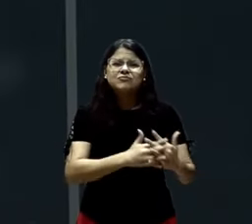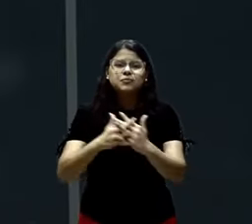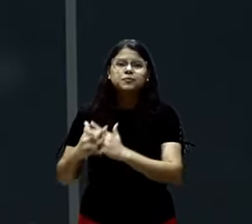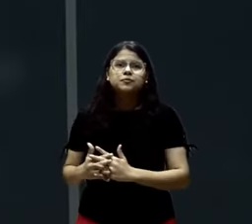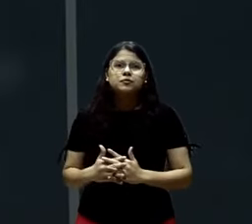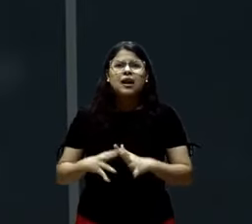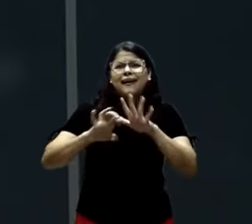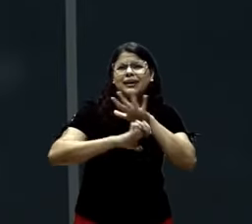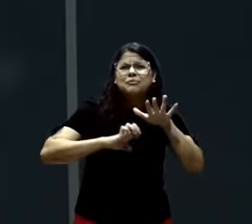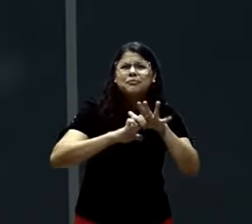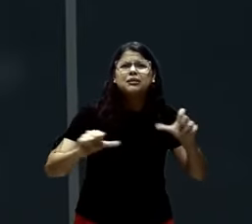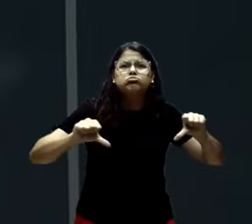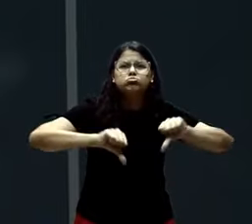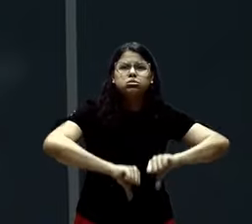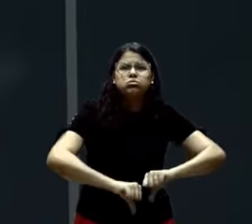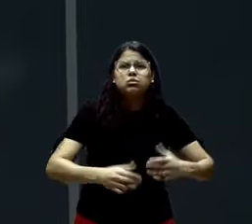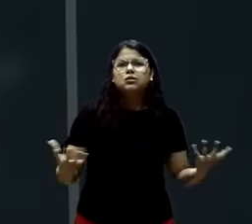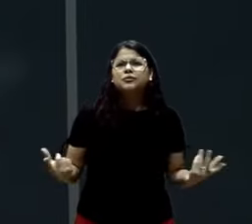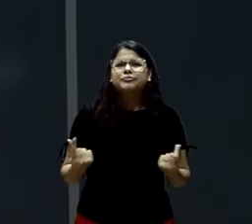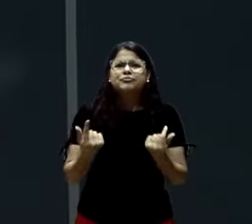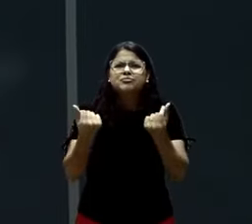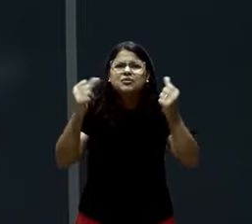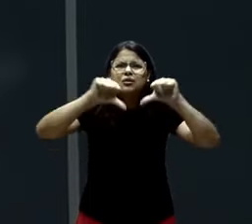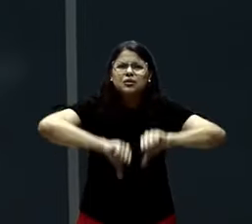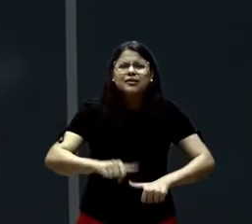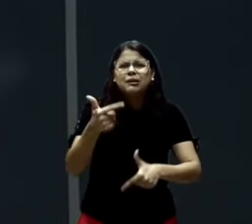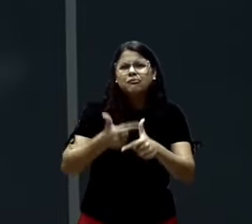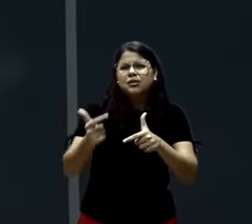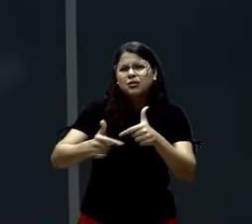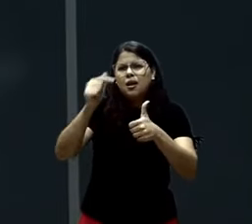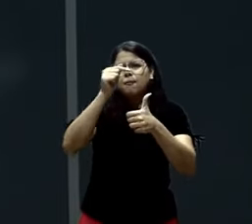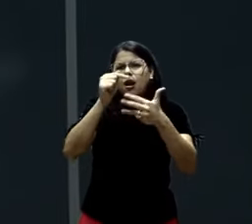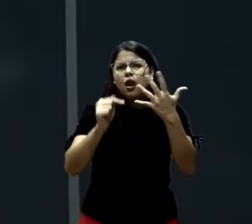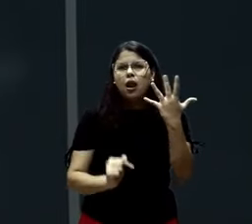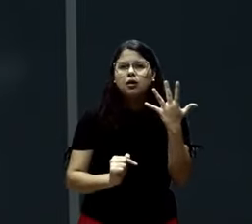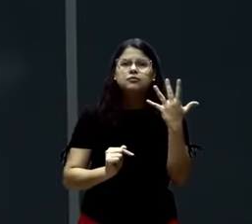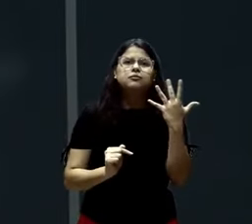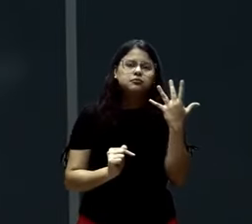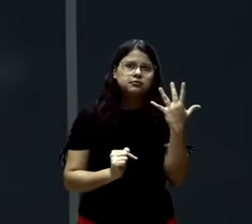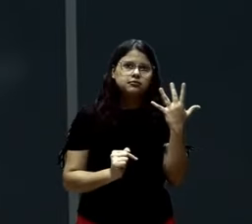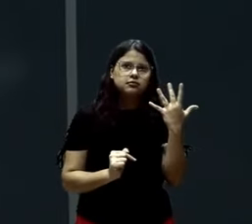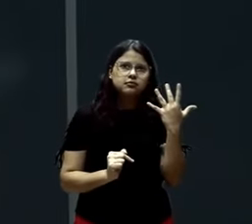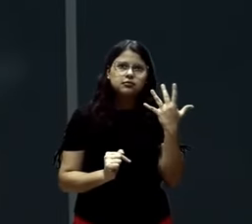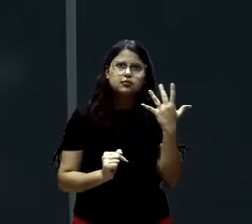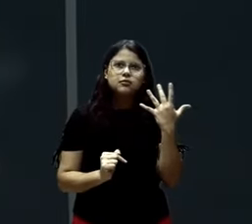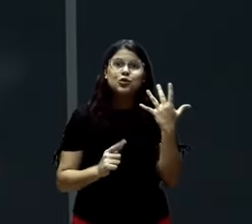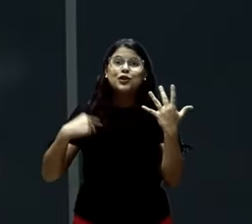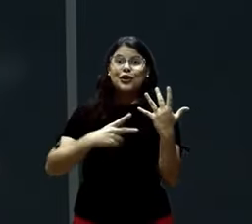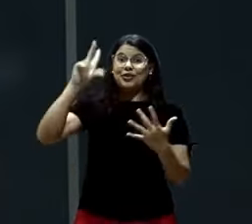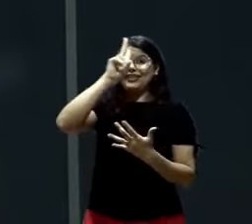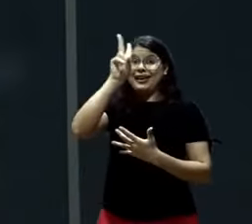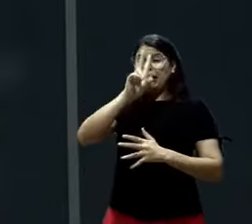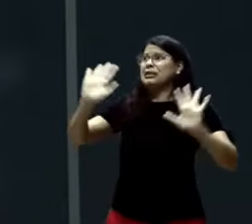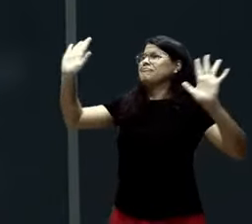a empresa que não está bem, inúmeras coisas que a vida nos traz, a gente vai para a